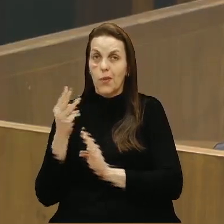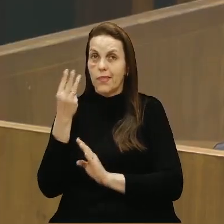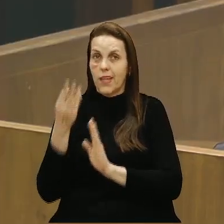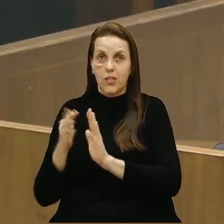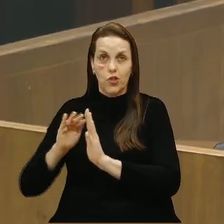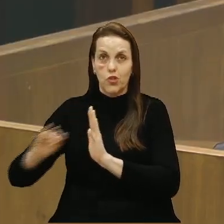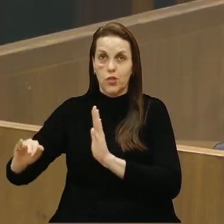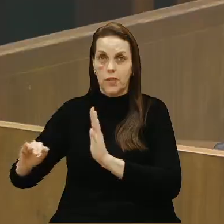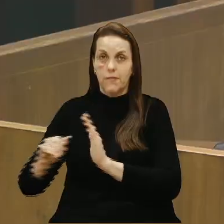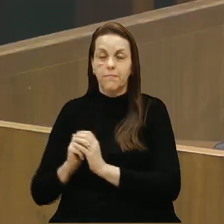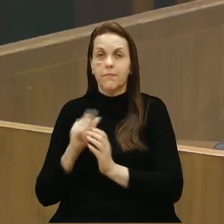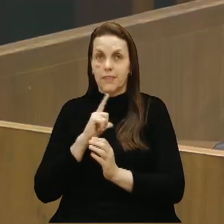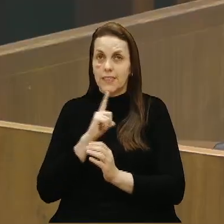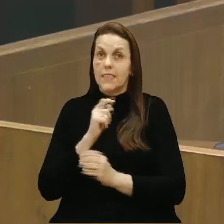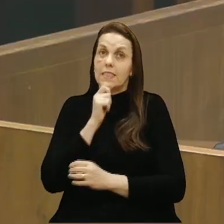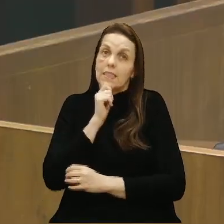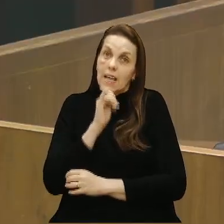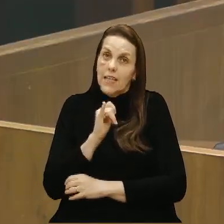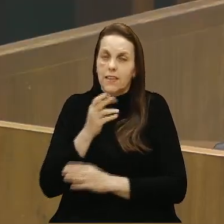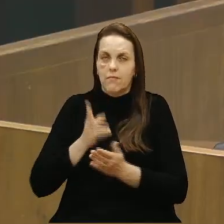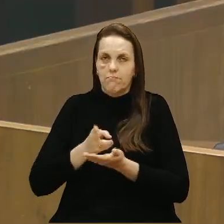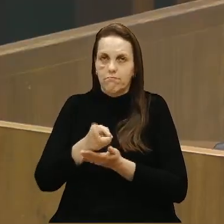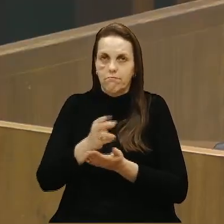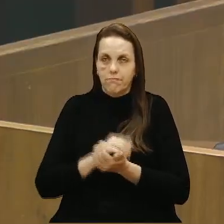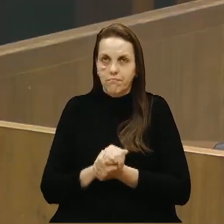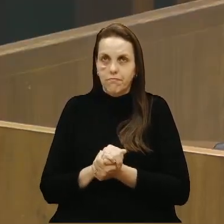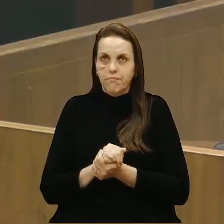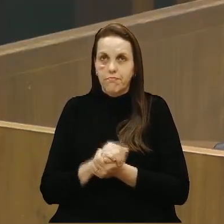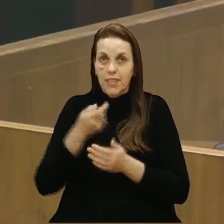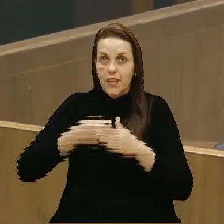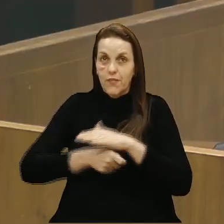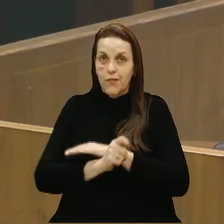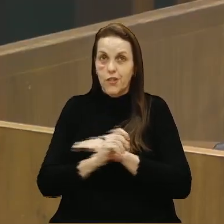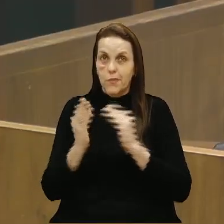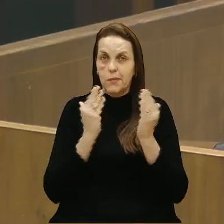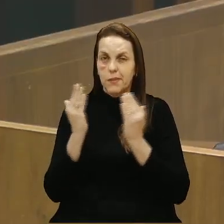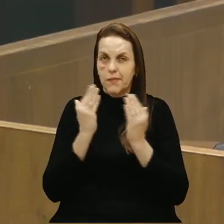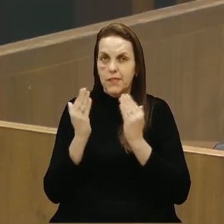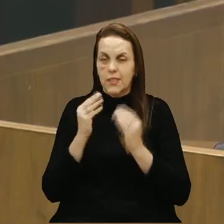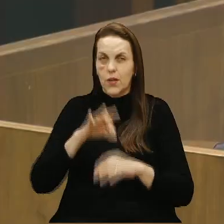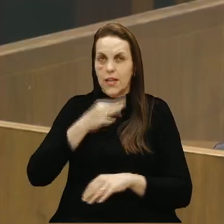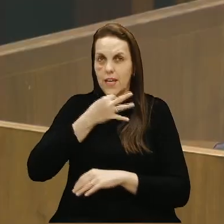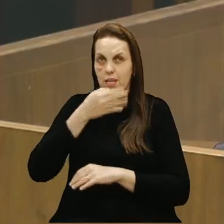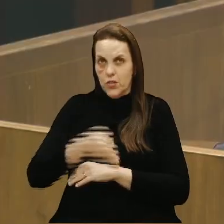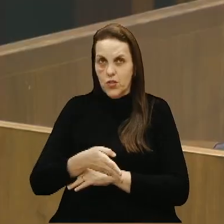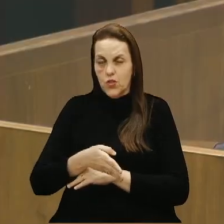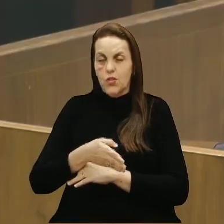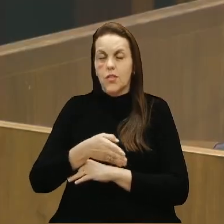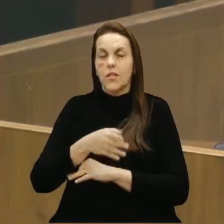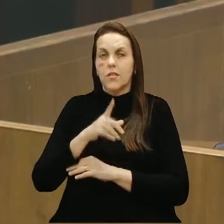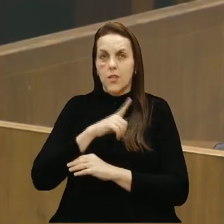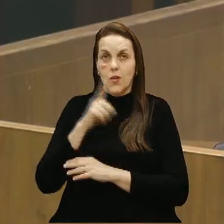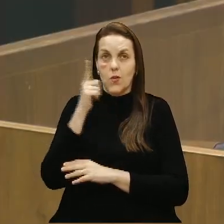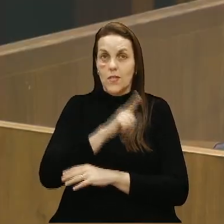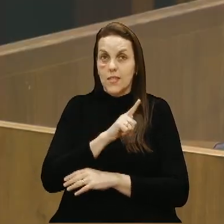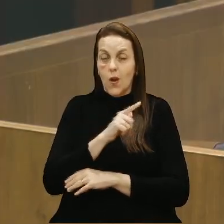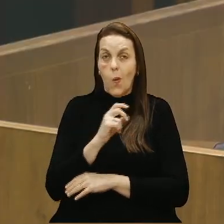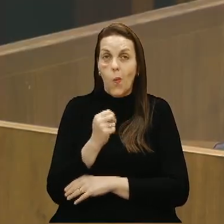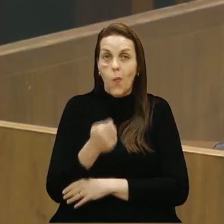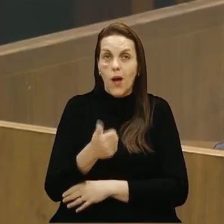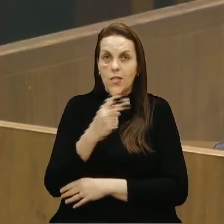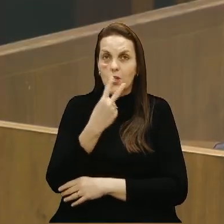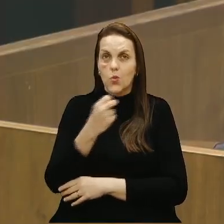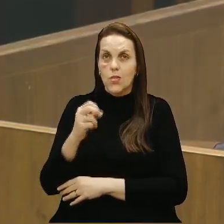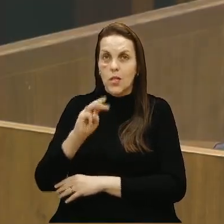descartados, se ainda estivesse em andamento. O investimento previsto em Caxias alcançaria quase 200 milhões de